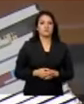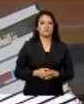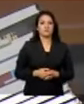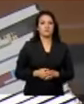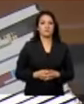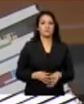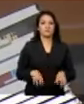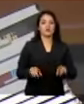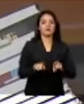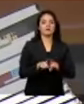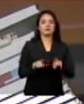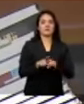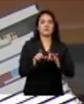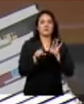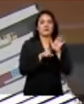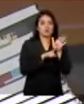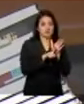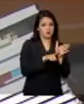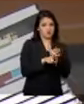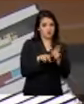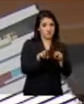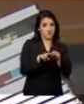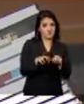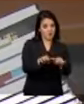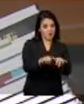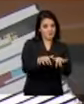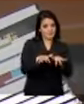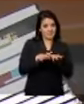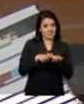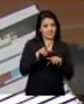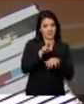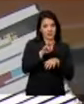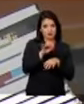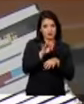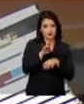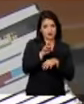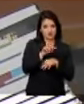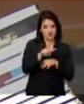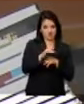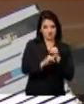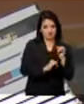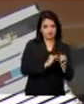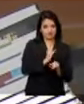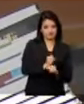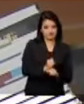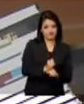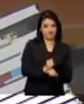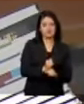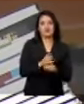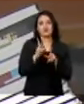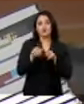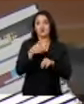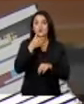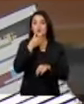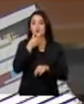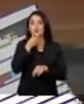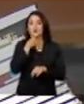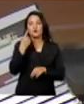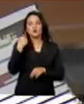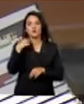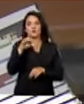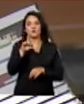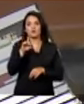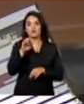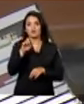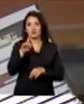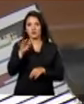Refere-se ao exame pelo plenário virtual, e segundo o doutor Delfim Neto, nós só temos um plenário,